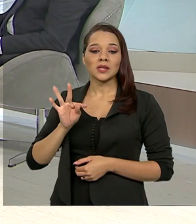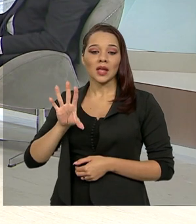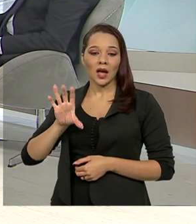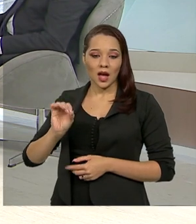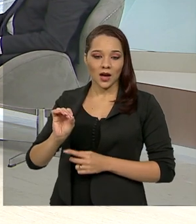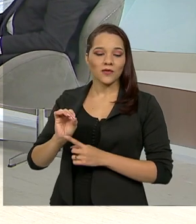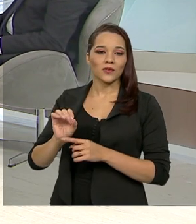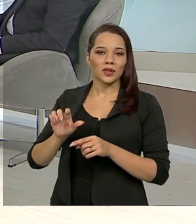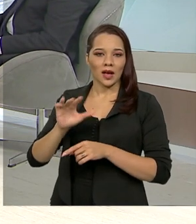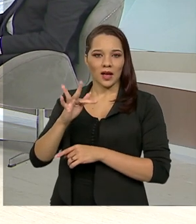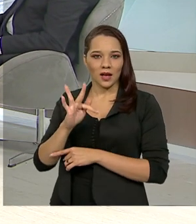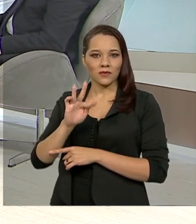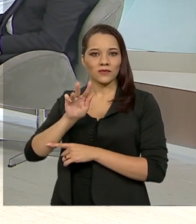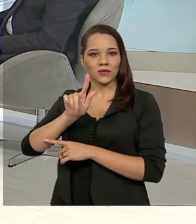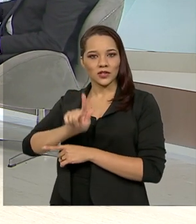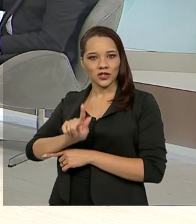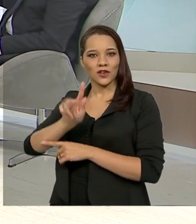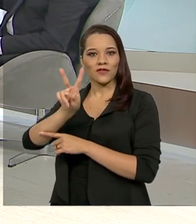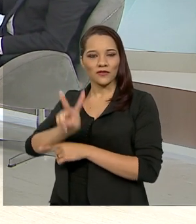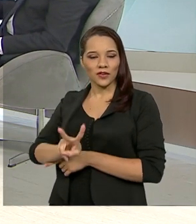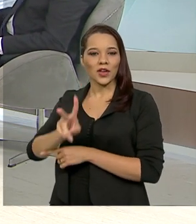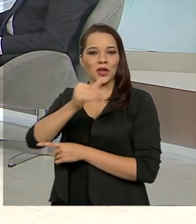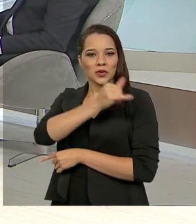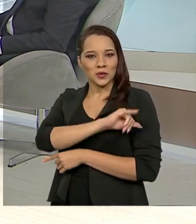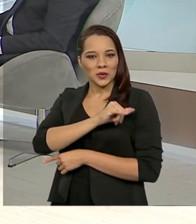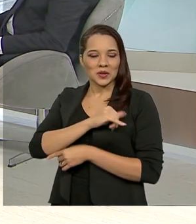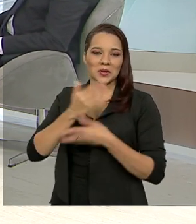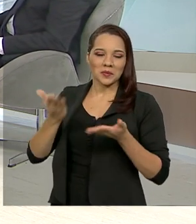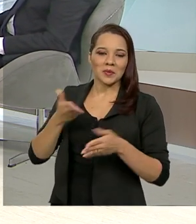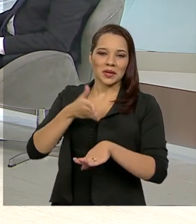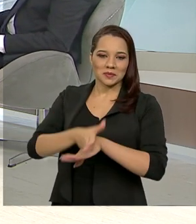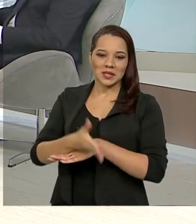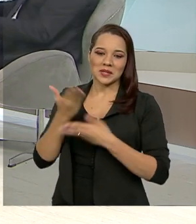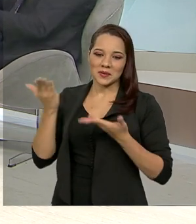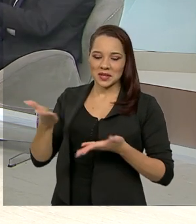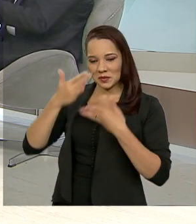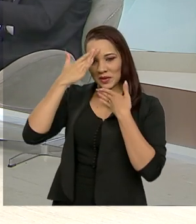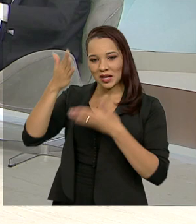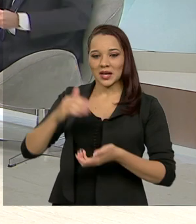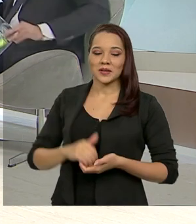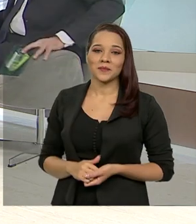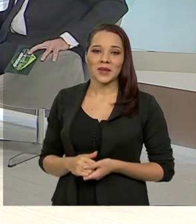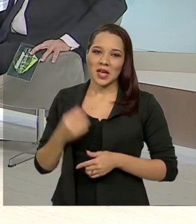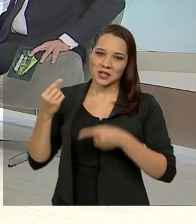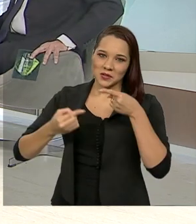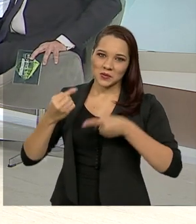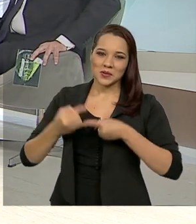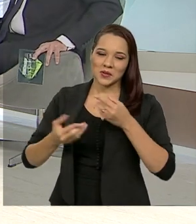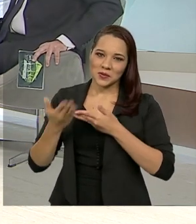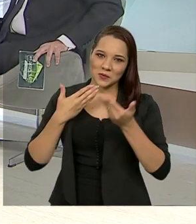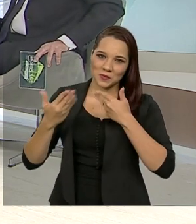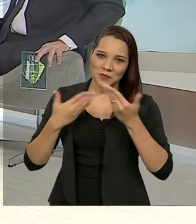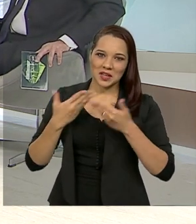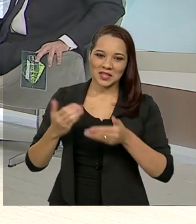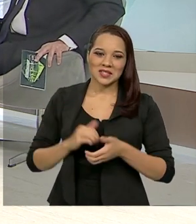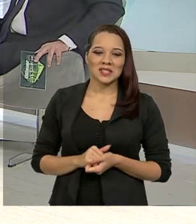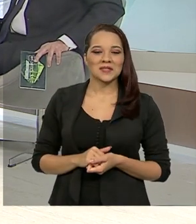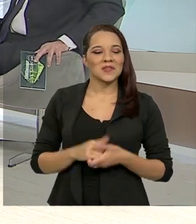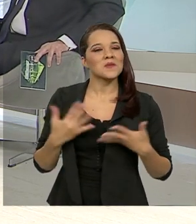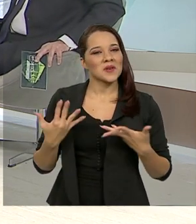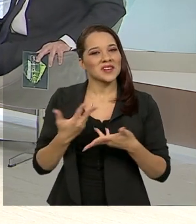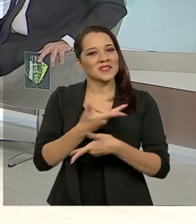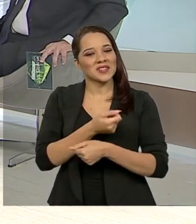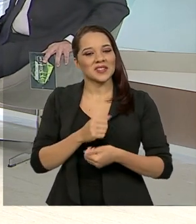da FGV Direito Rio de Janeiro, pela participação aqui, pelos esclarecimentos, por essa discussão, essa conversa que nós estamos desenvolvendo aqui,